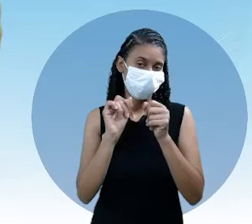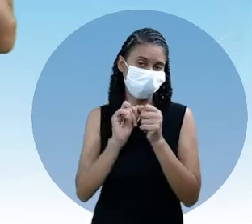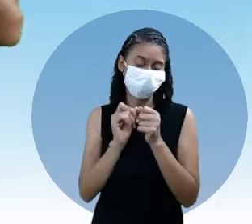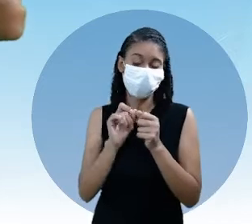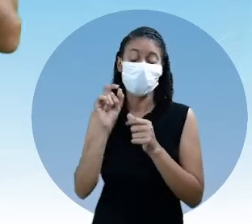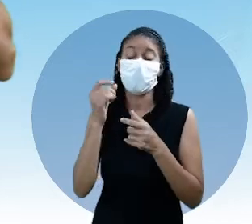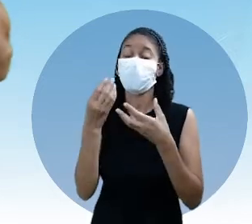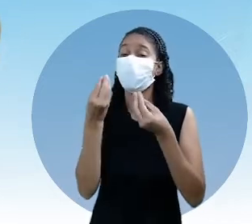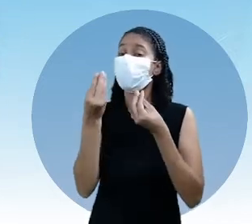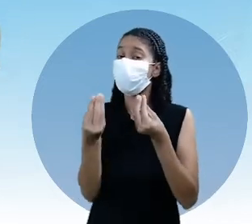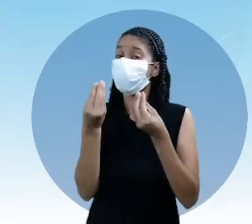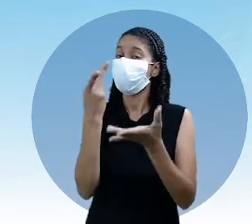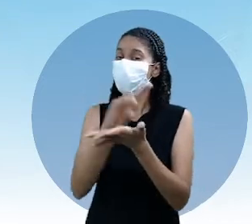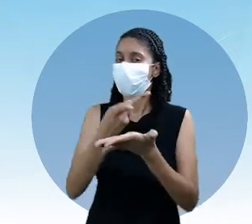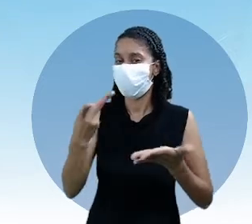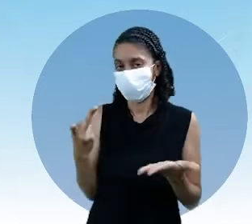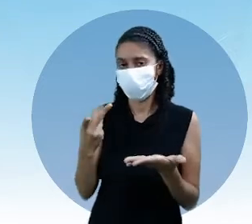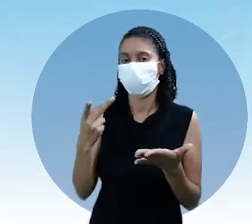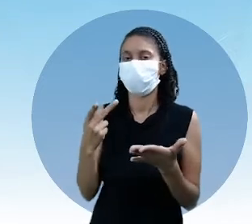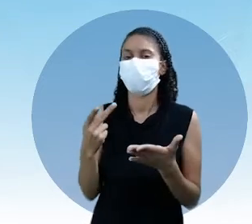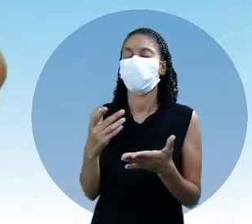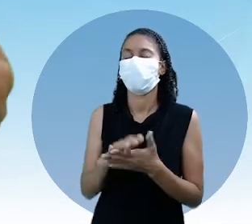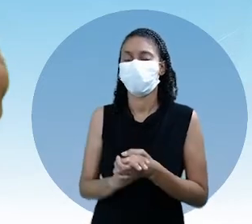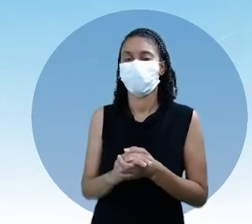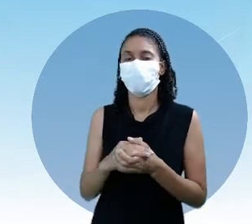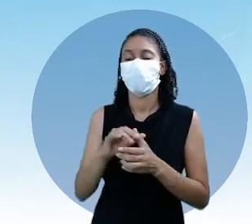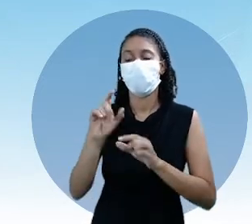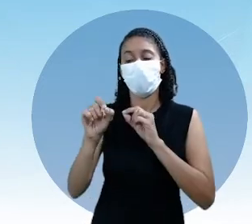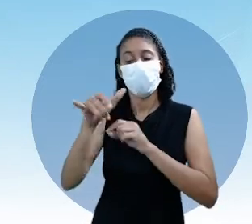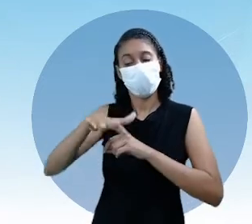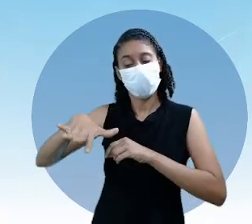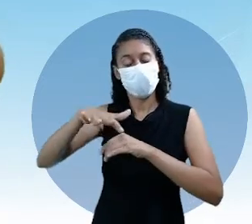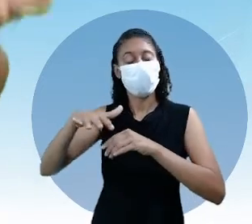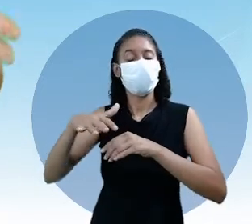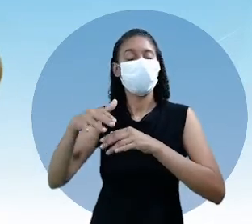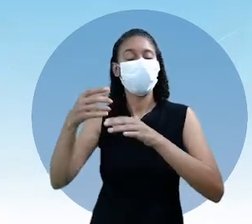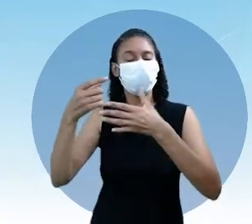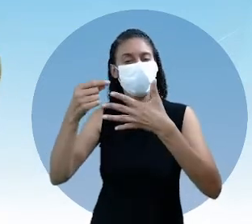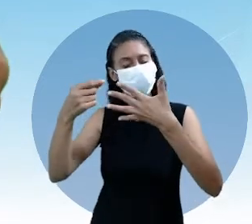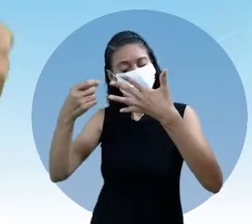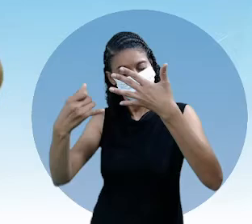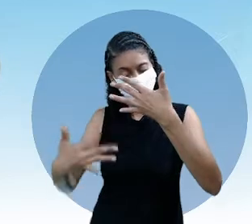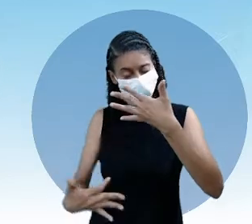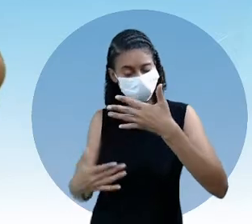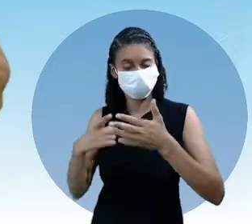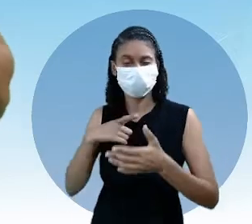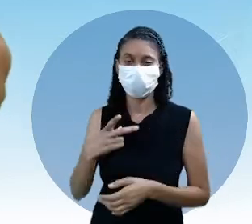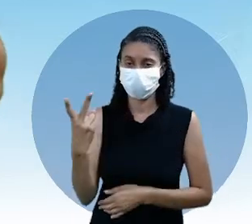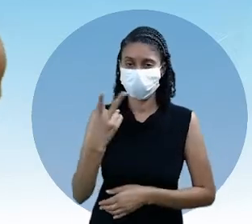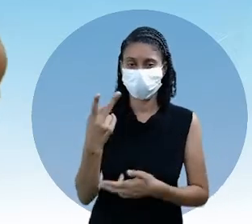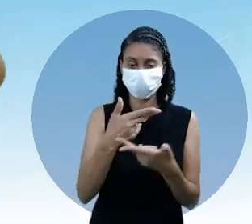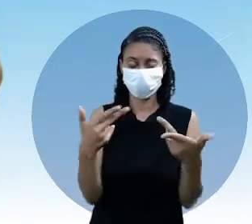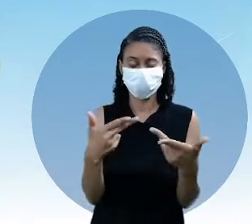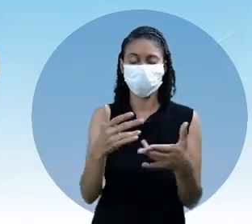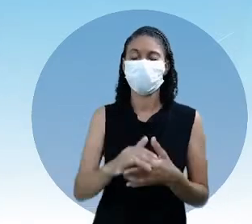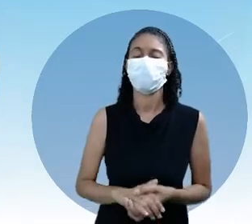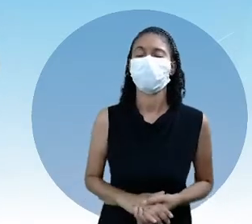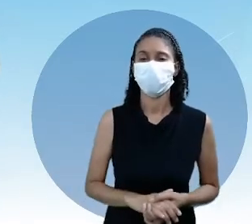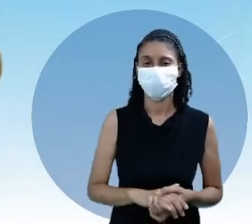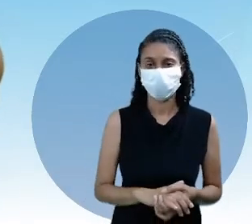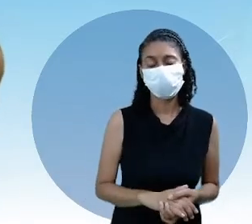processo histórico, como foram as especificidades de cada região. E aí vamos ter, né, dois nomes, né,